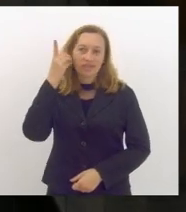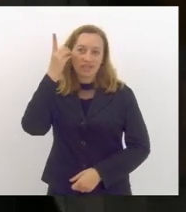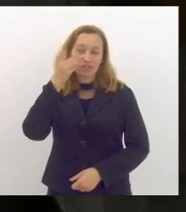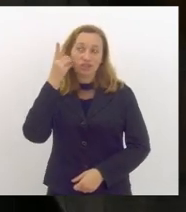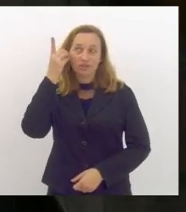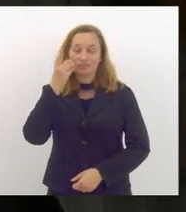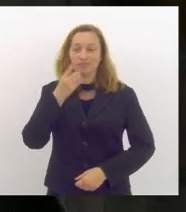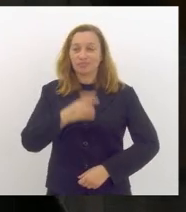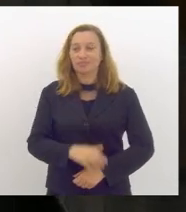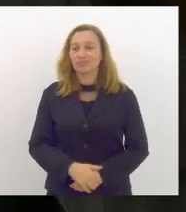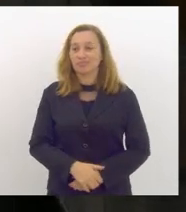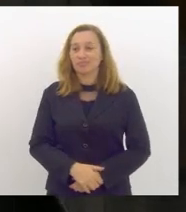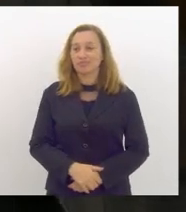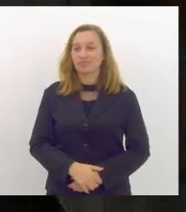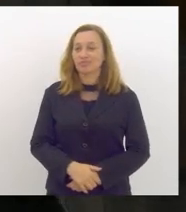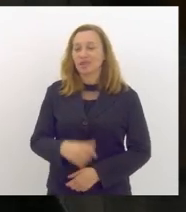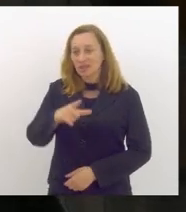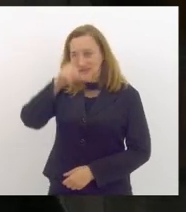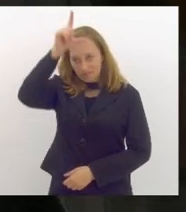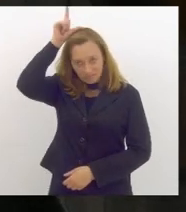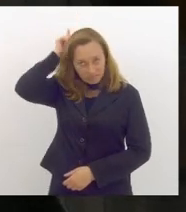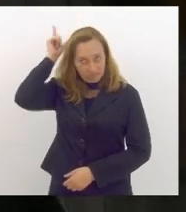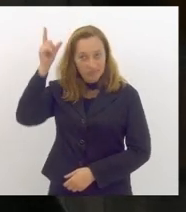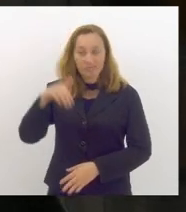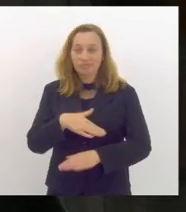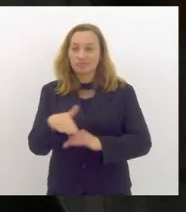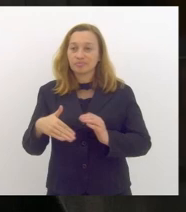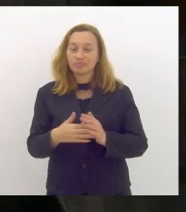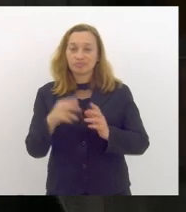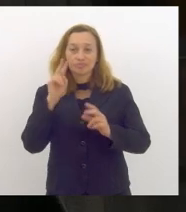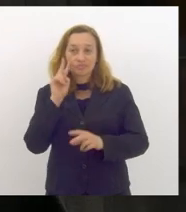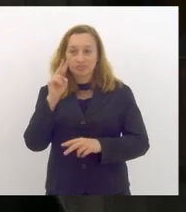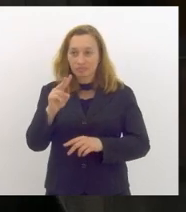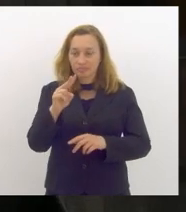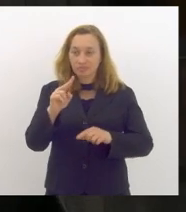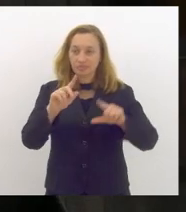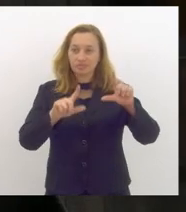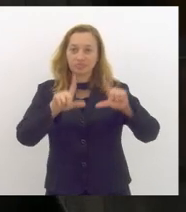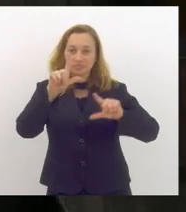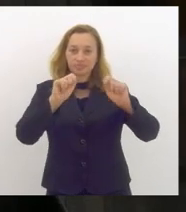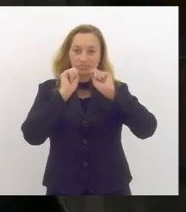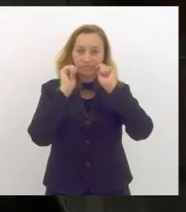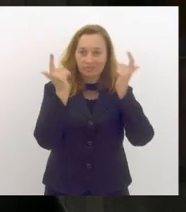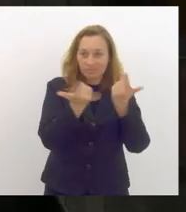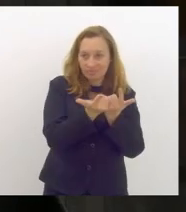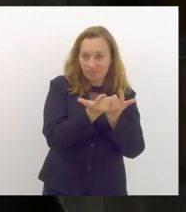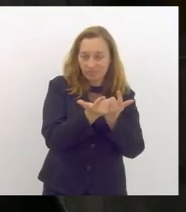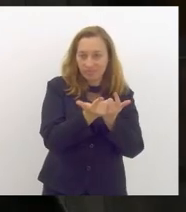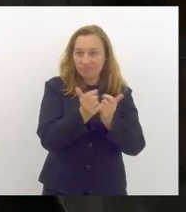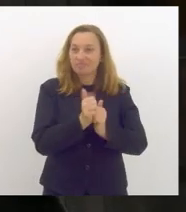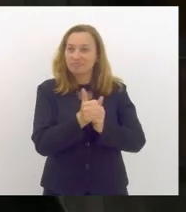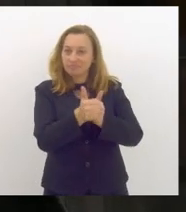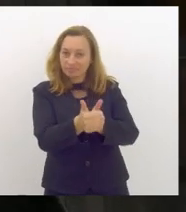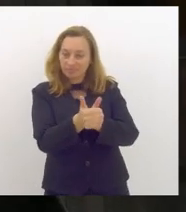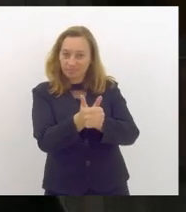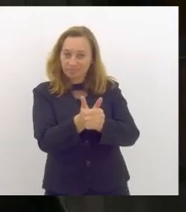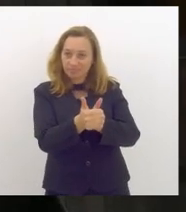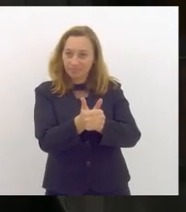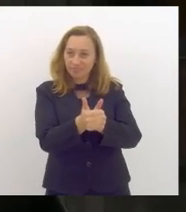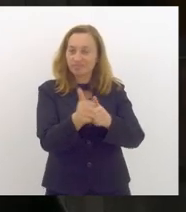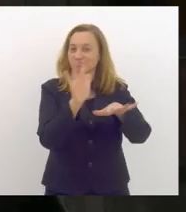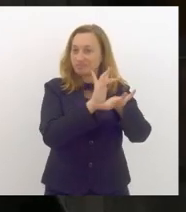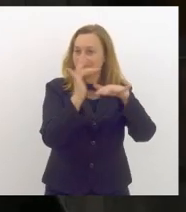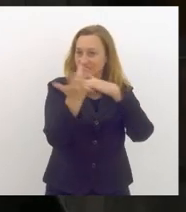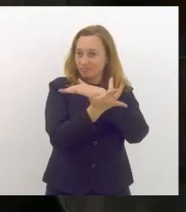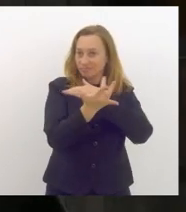Paulo cidadãos e cidadãs que nos assistem pela TV alerj que o seguem pelas redes